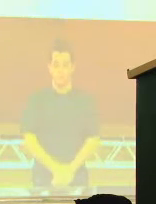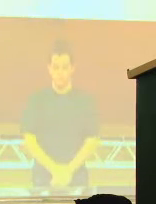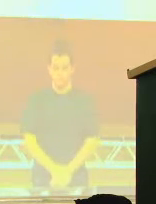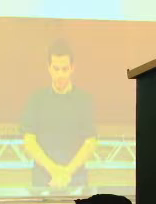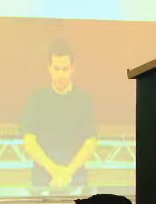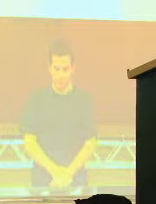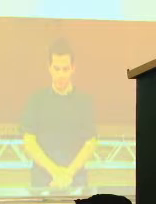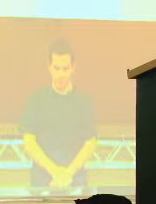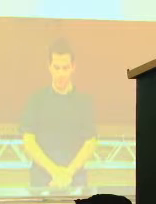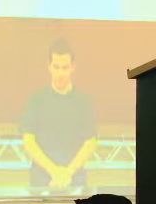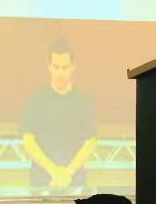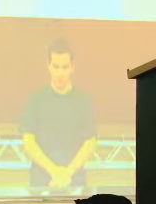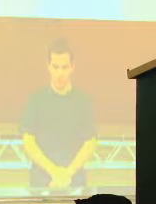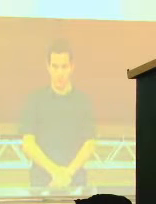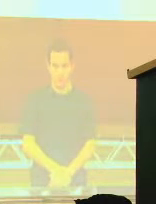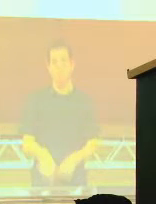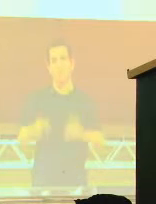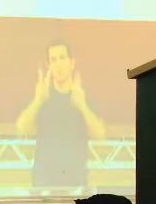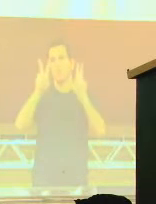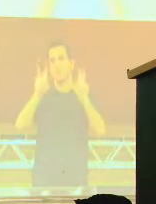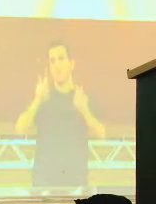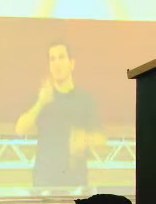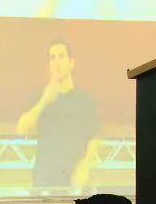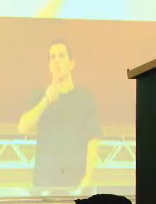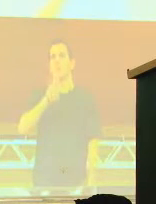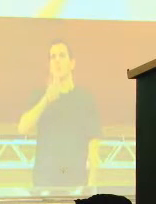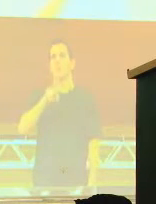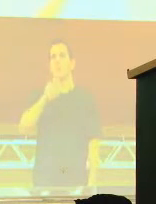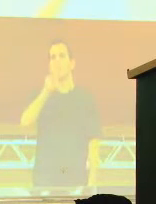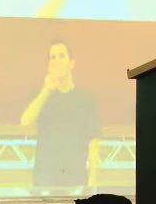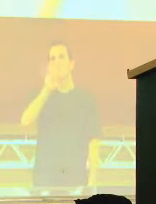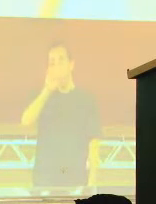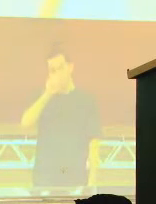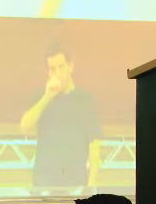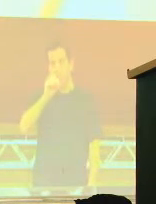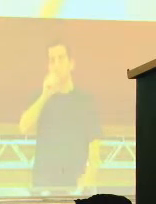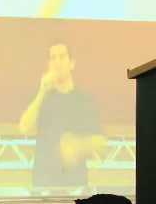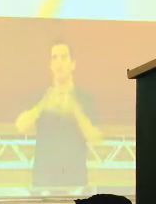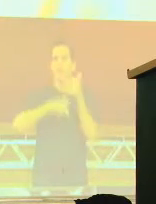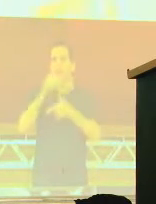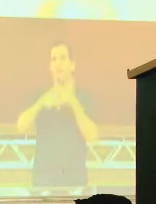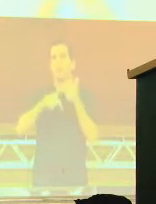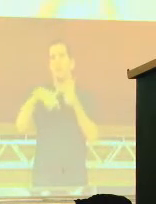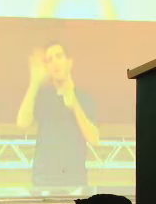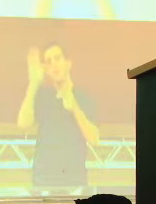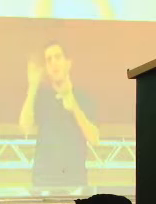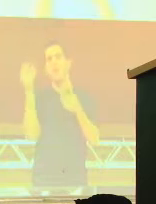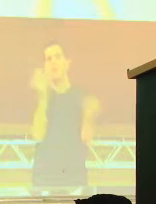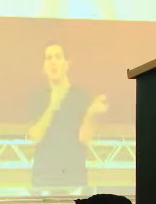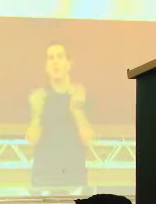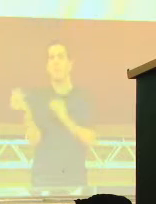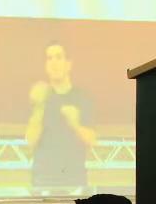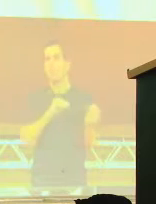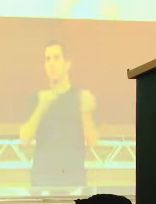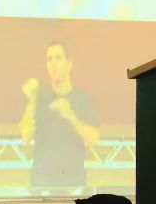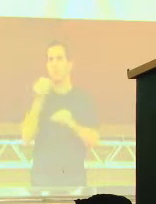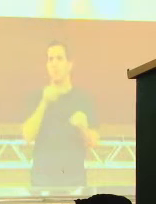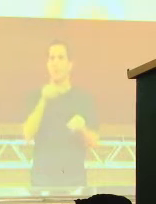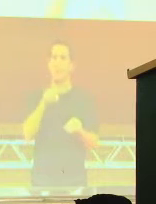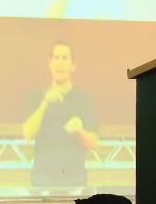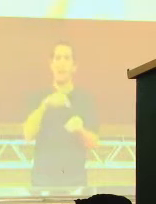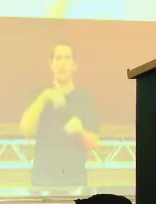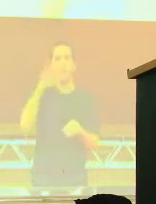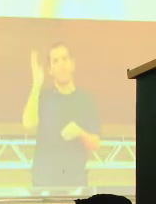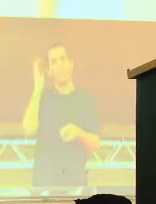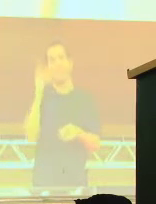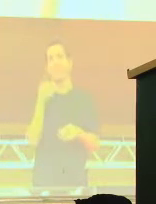Distribuições tipo Ubuntu, elas trabalham com repositório. E também tem uma filosofia assim, de tornar tudo mais amigável